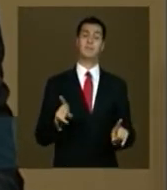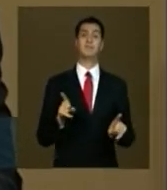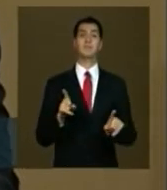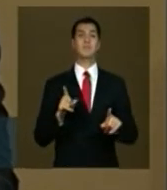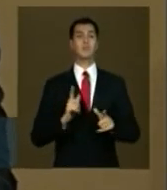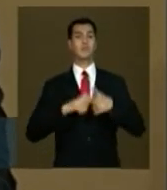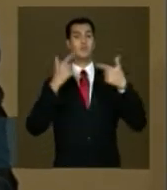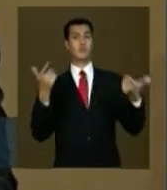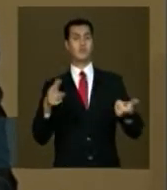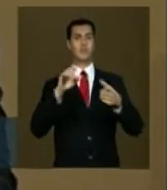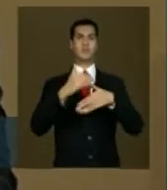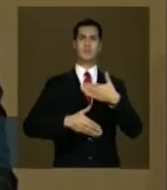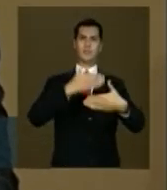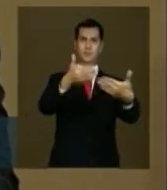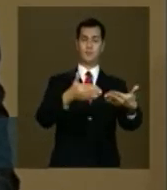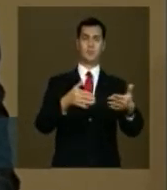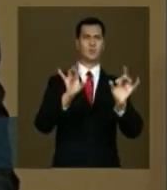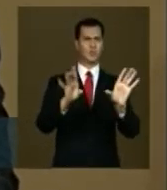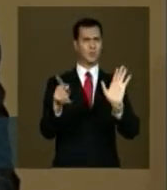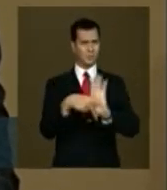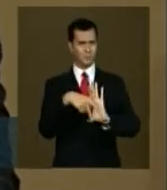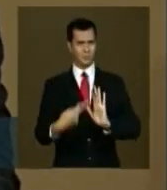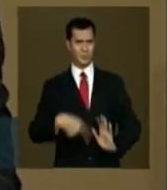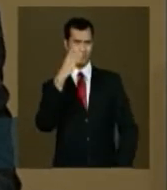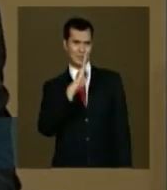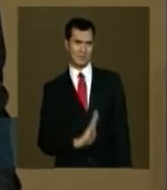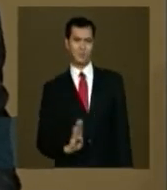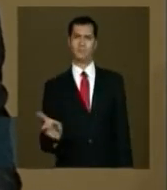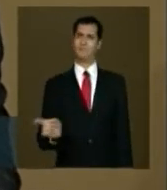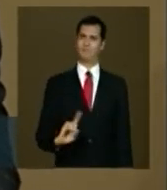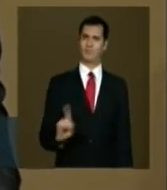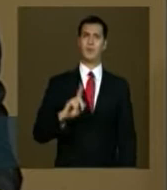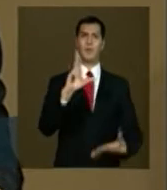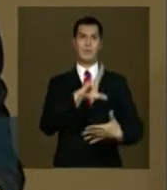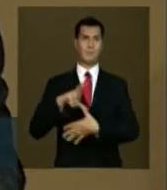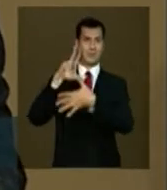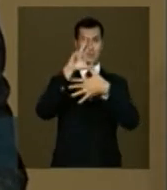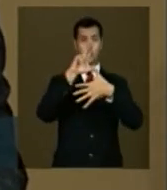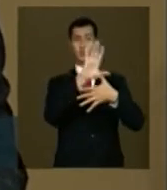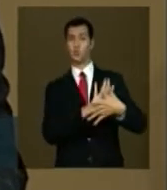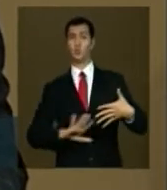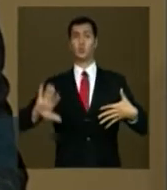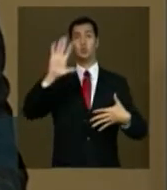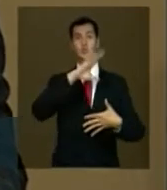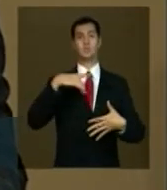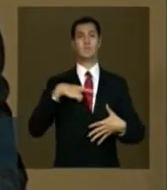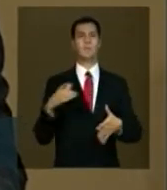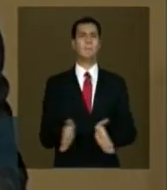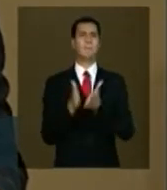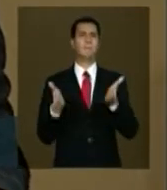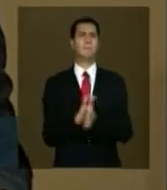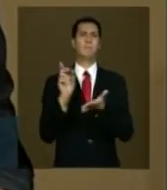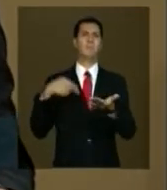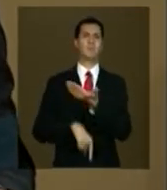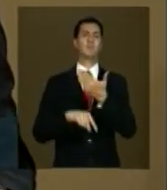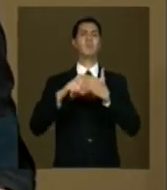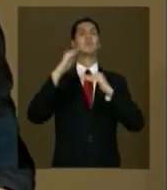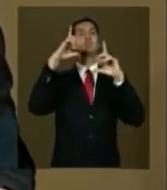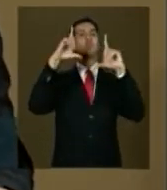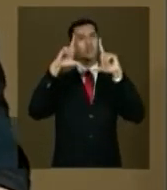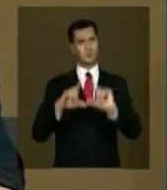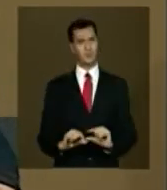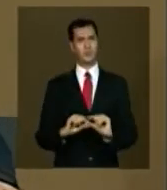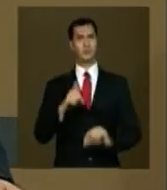são privilégio do Brasil na América Latina a pobreza foi foi reduzida em 12,4 Pontos percentuais